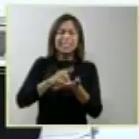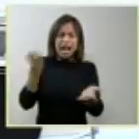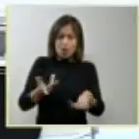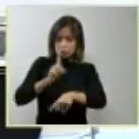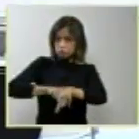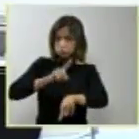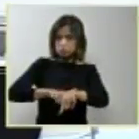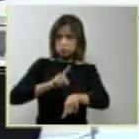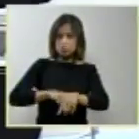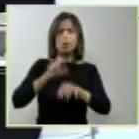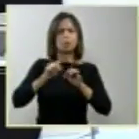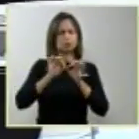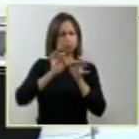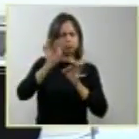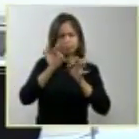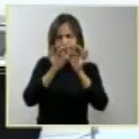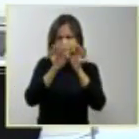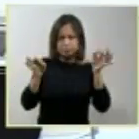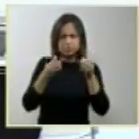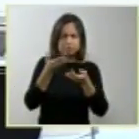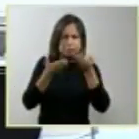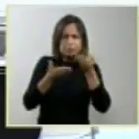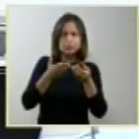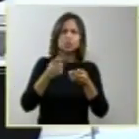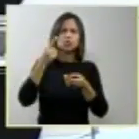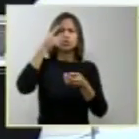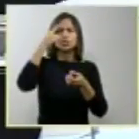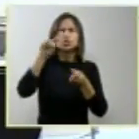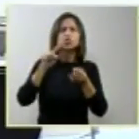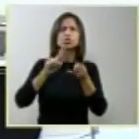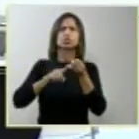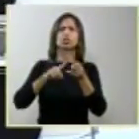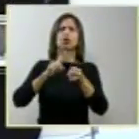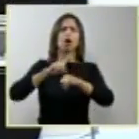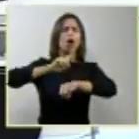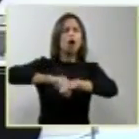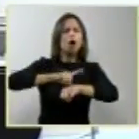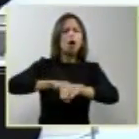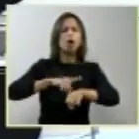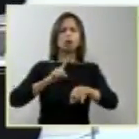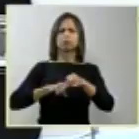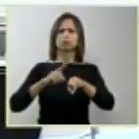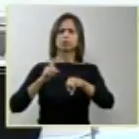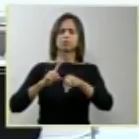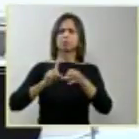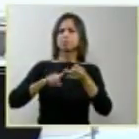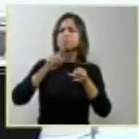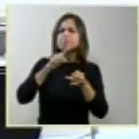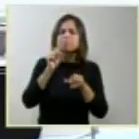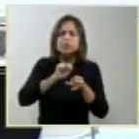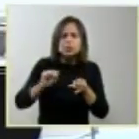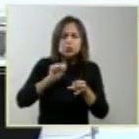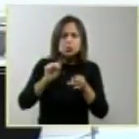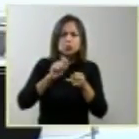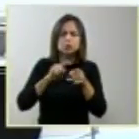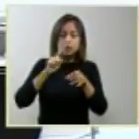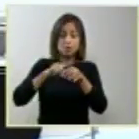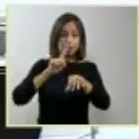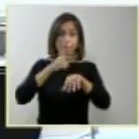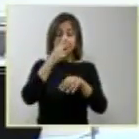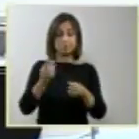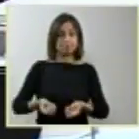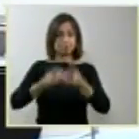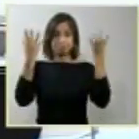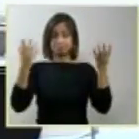pode ser medido, mensurado, que dia, que hora, que minuto e que segundo. A partir desse momento mágico,